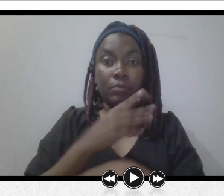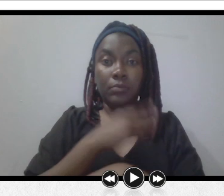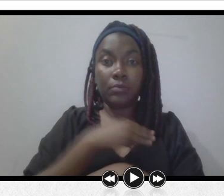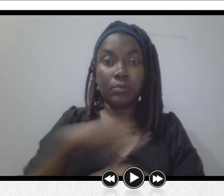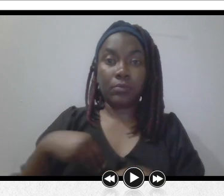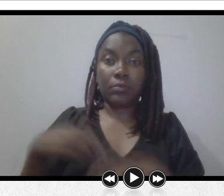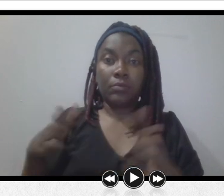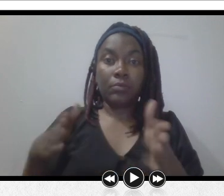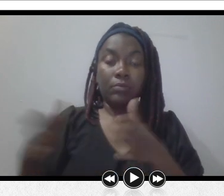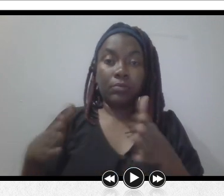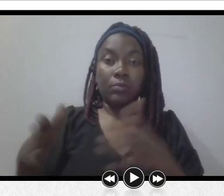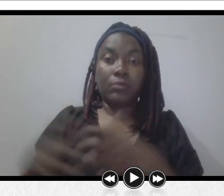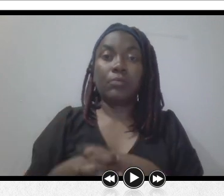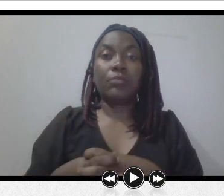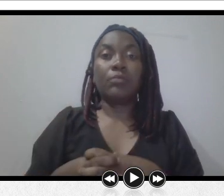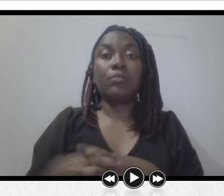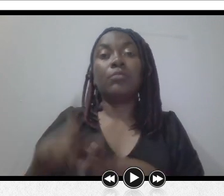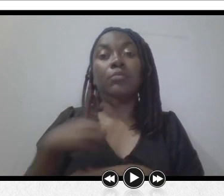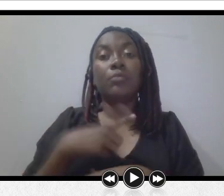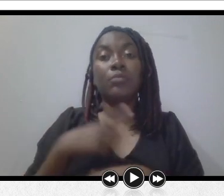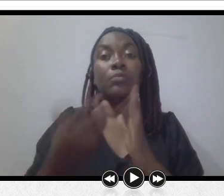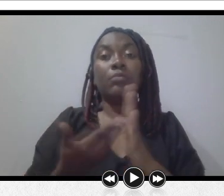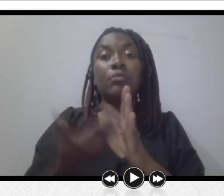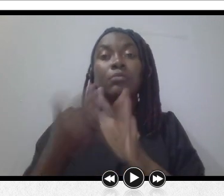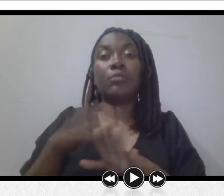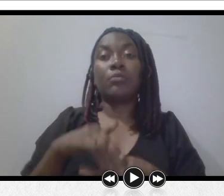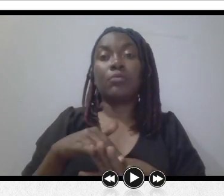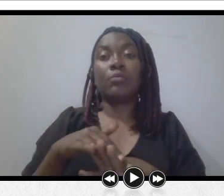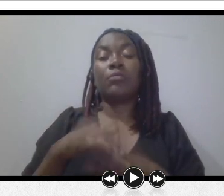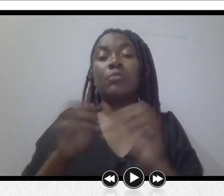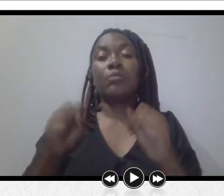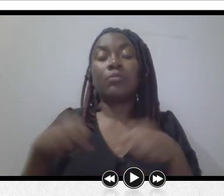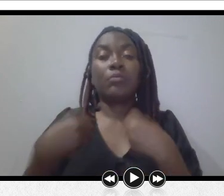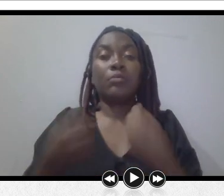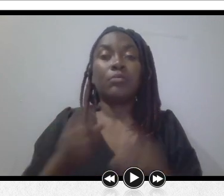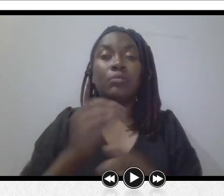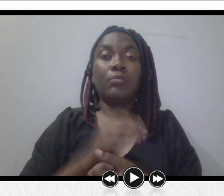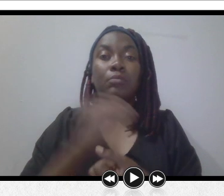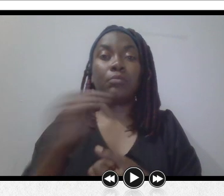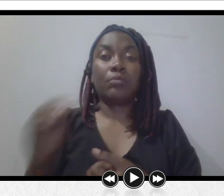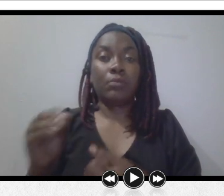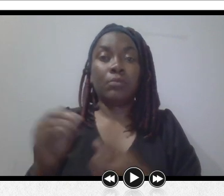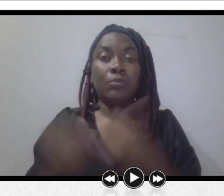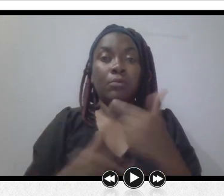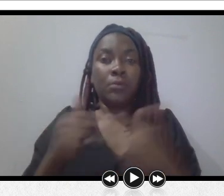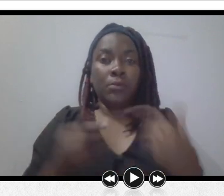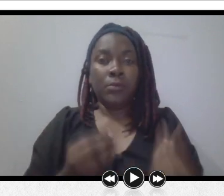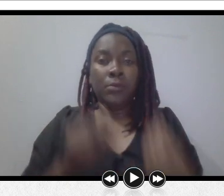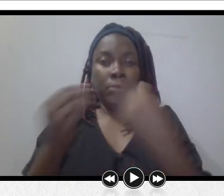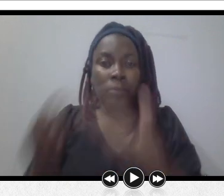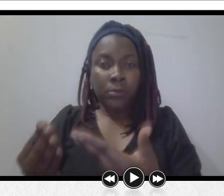à época Bresser Pereira, e tinha como pano de fundo o esforço por uma transferência de prestação de serviços públicos do